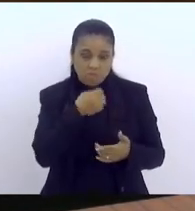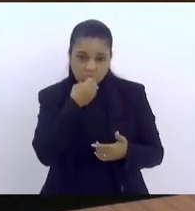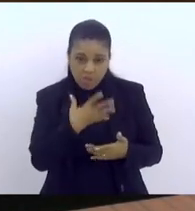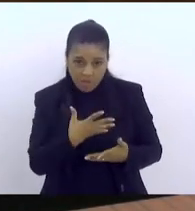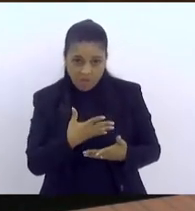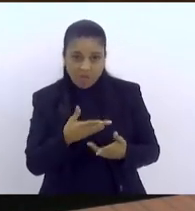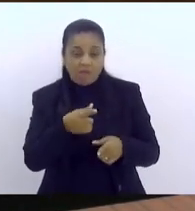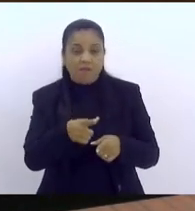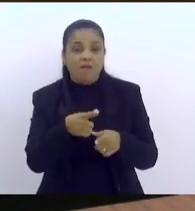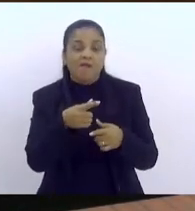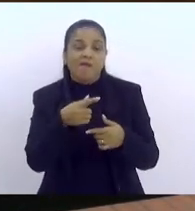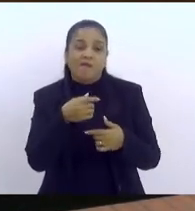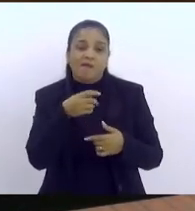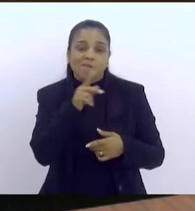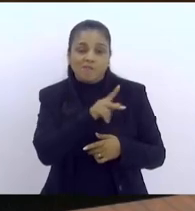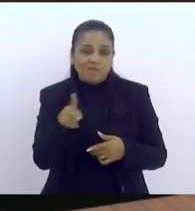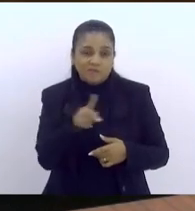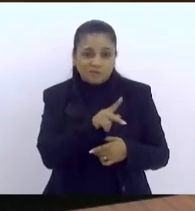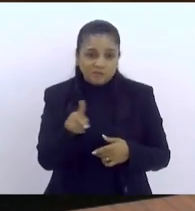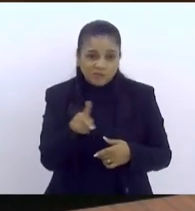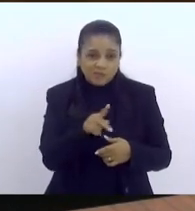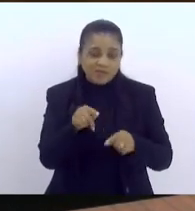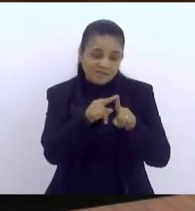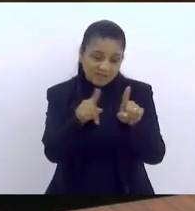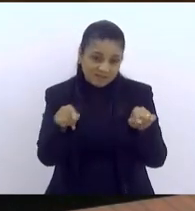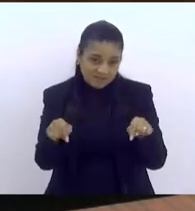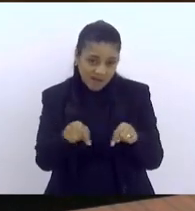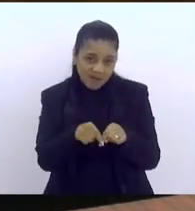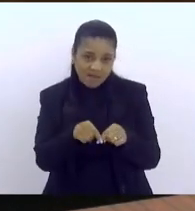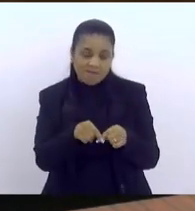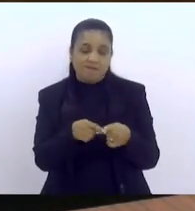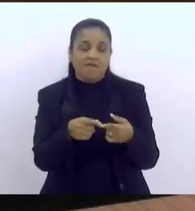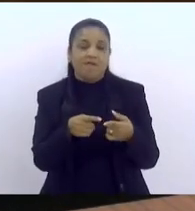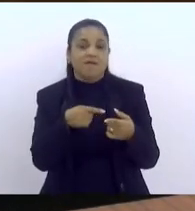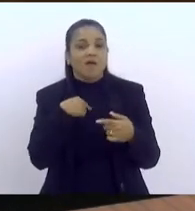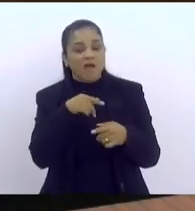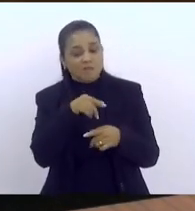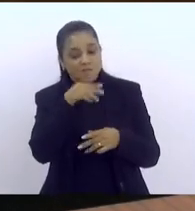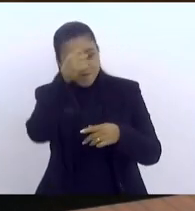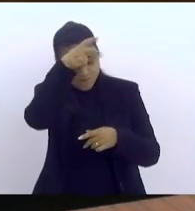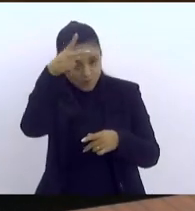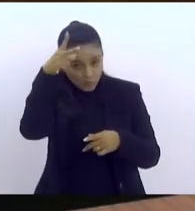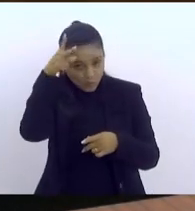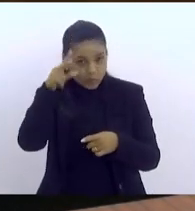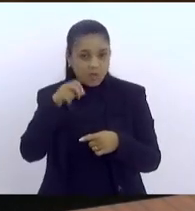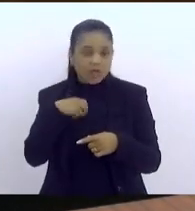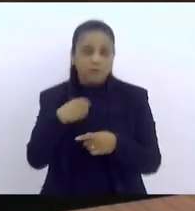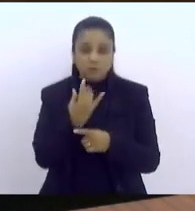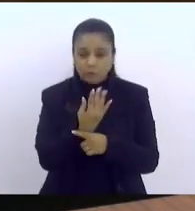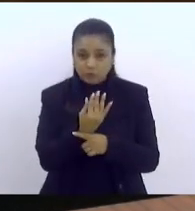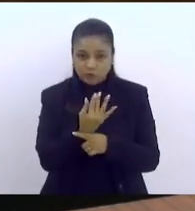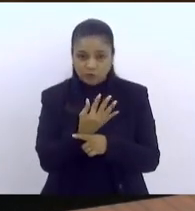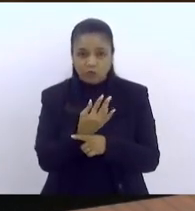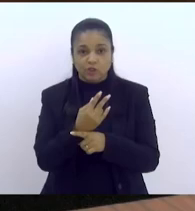O CEP Caxias, junto desses profissionais, fez uma vigília, ocupou a Prefeitura Municipal de Duque de